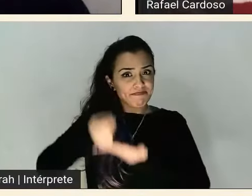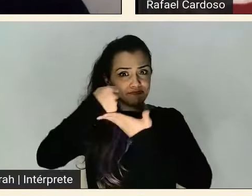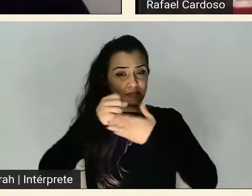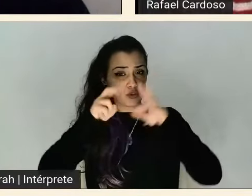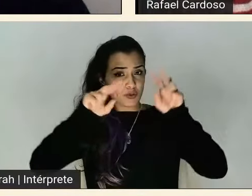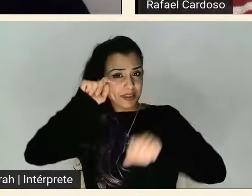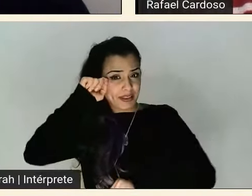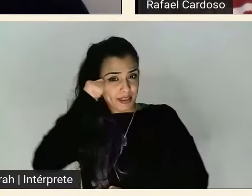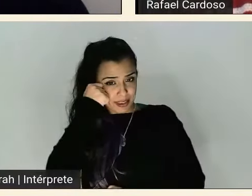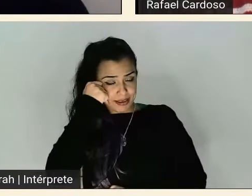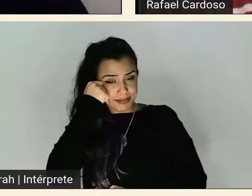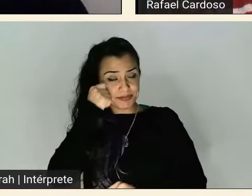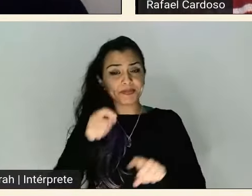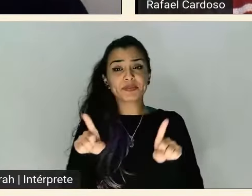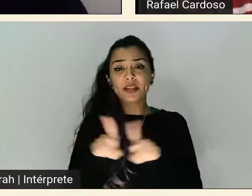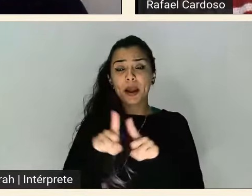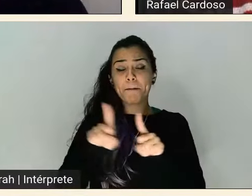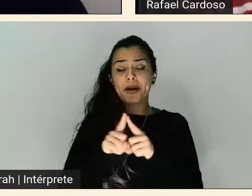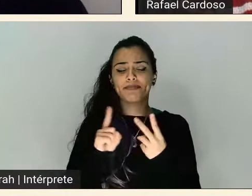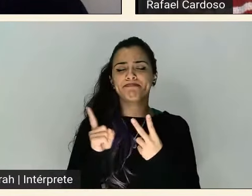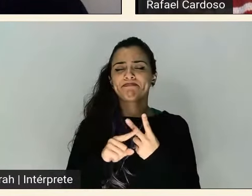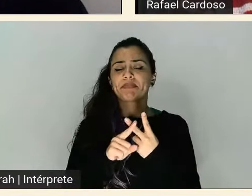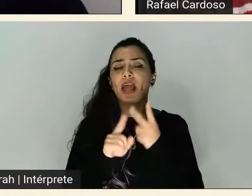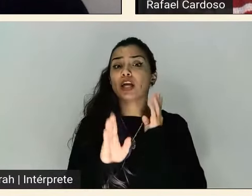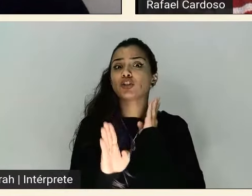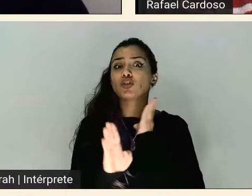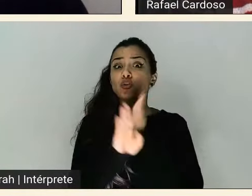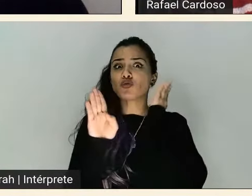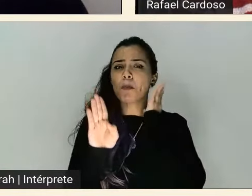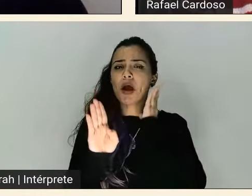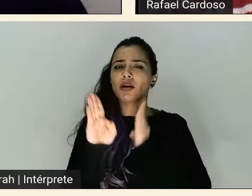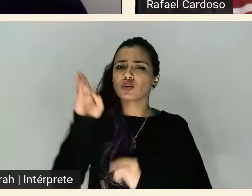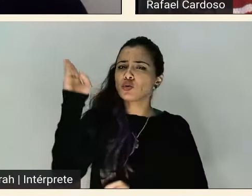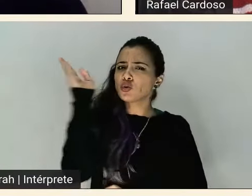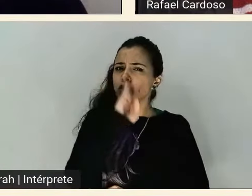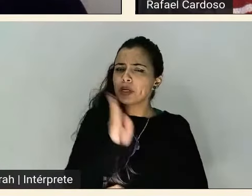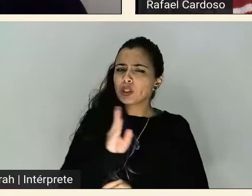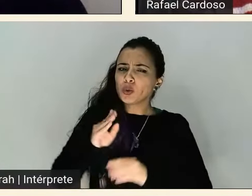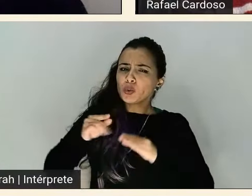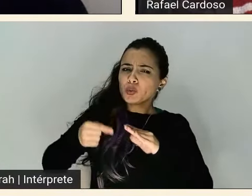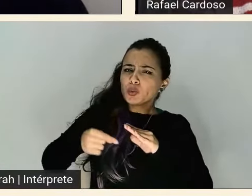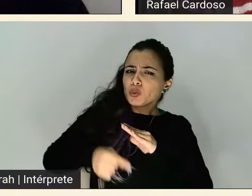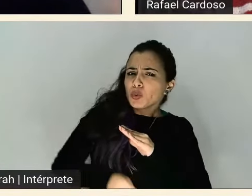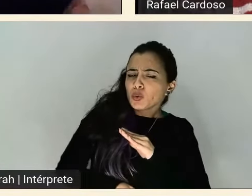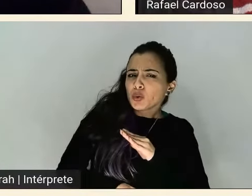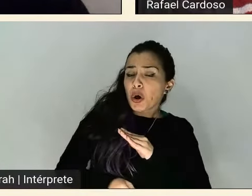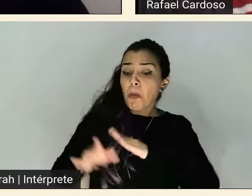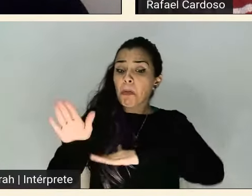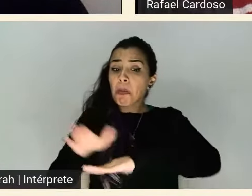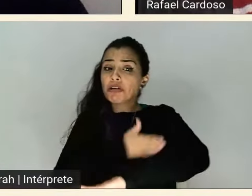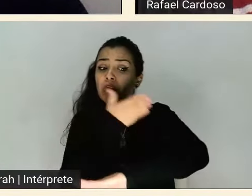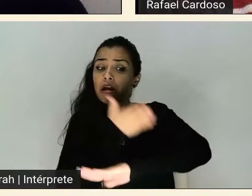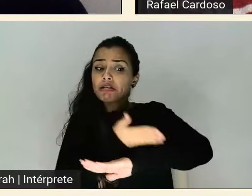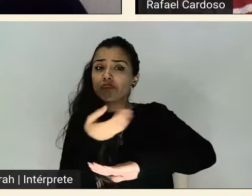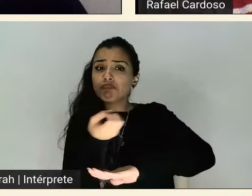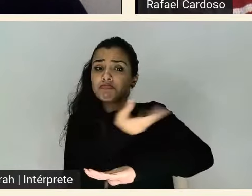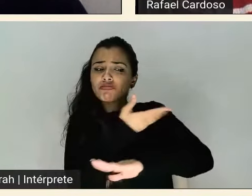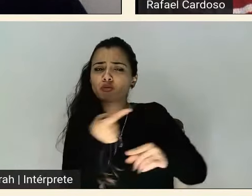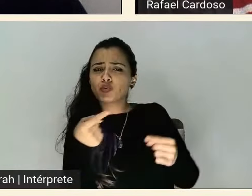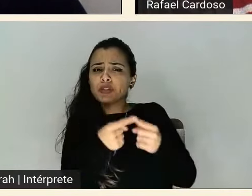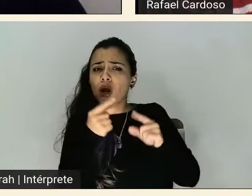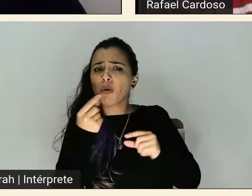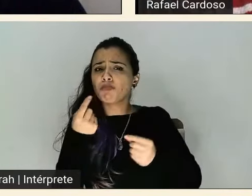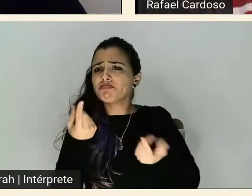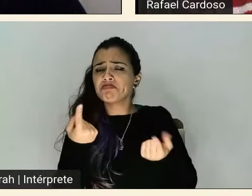E quanto à descoberta de um Brasil profundo e autêntico, qual o papel do modernismo? Seria a falsa equivalência